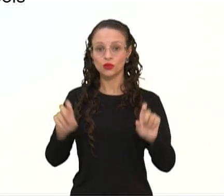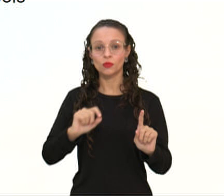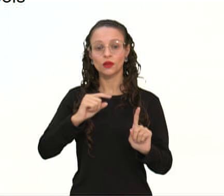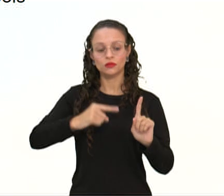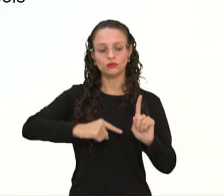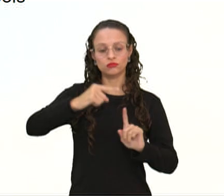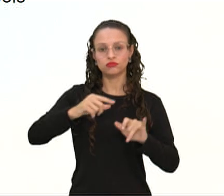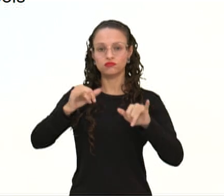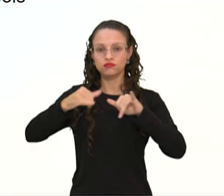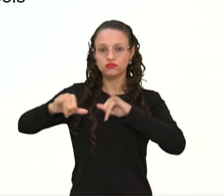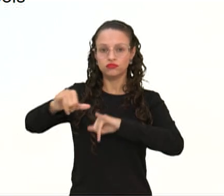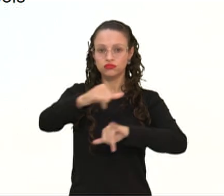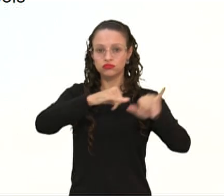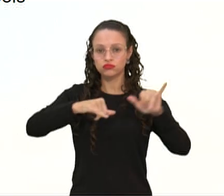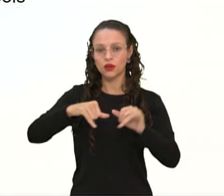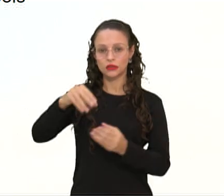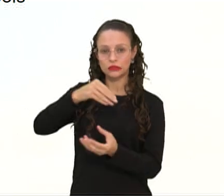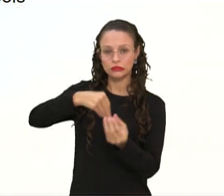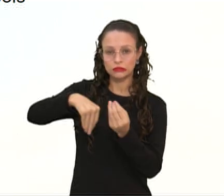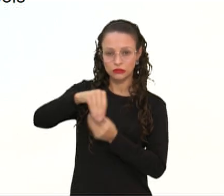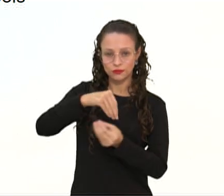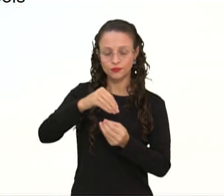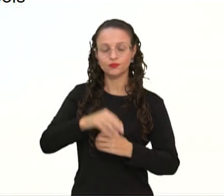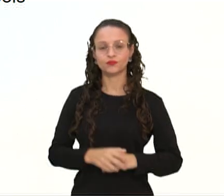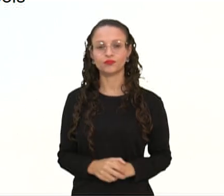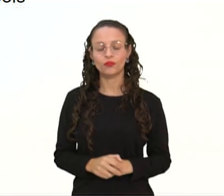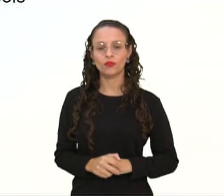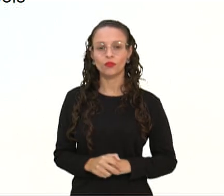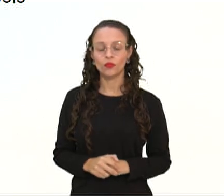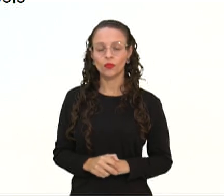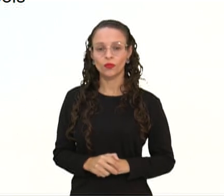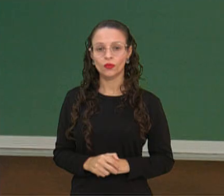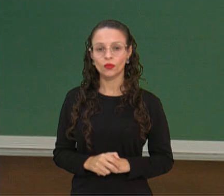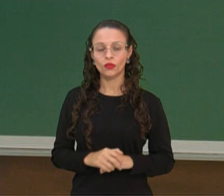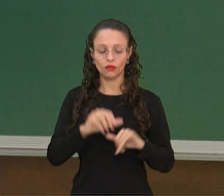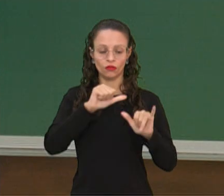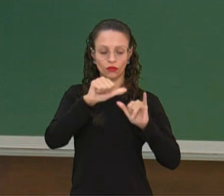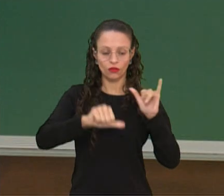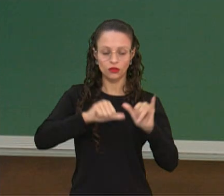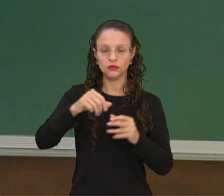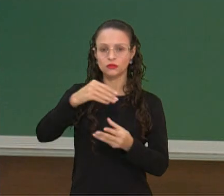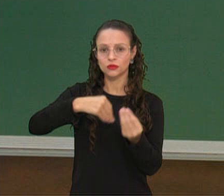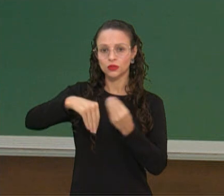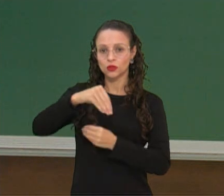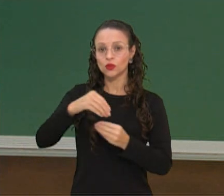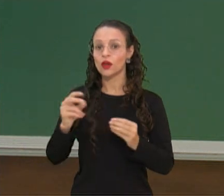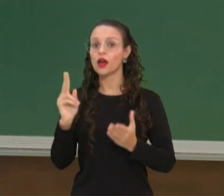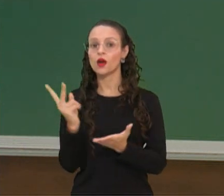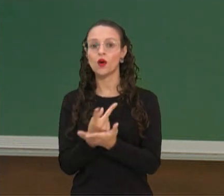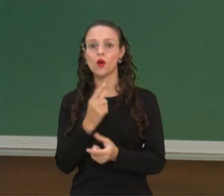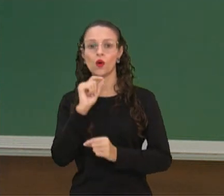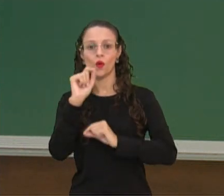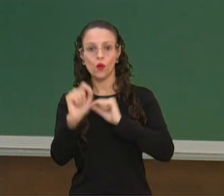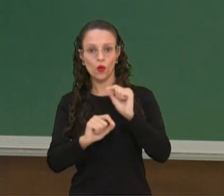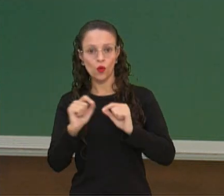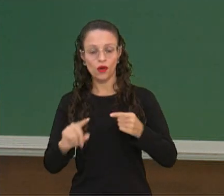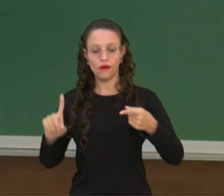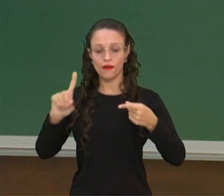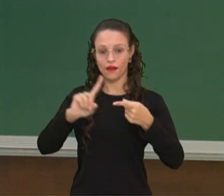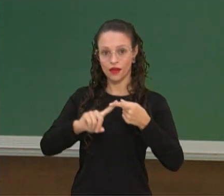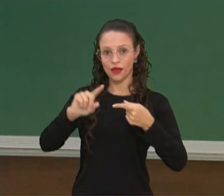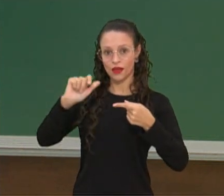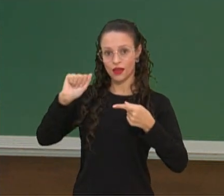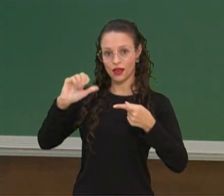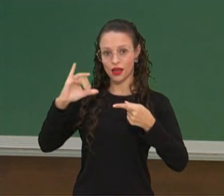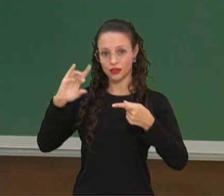de neutralização. Olha só. Uma reação de neutralização ela ocorre quando o ácido e a base reagem formando sal e